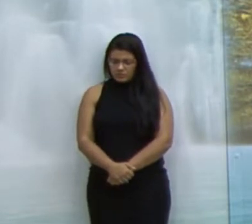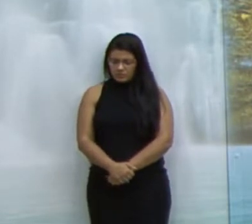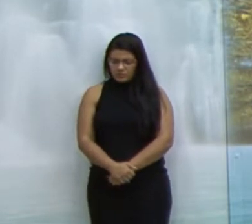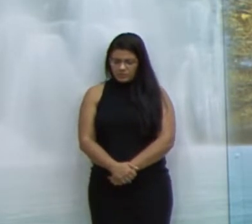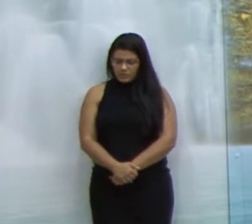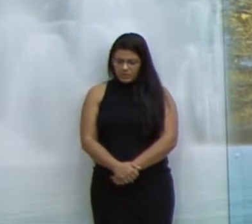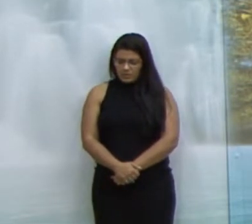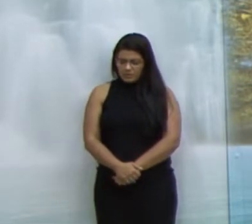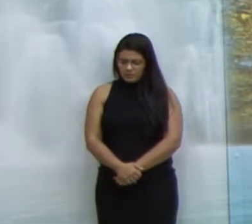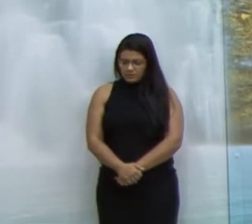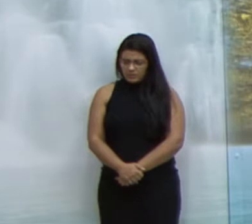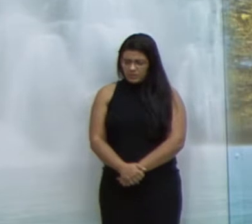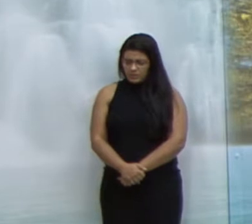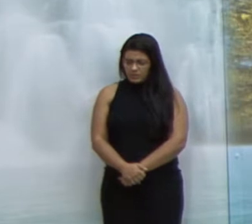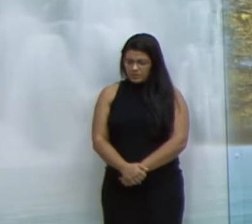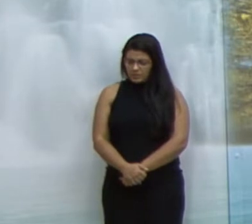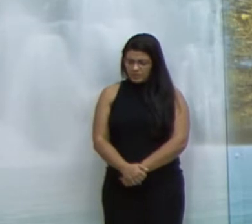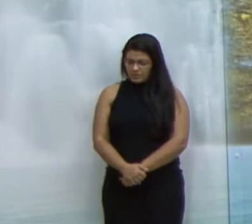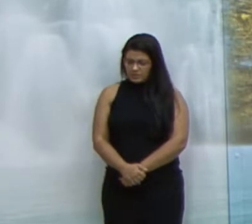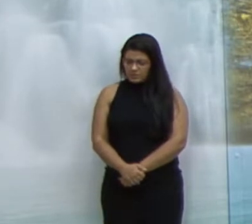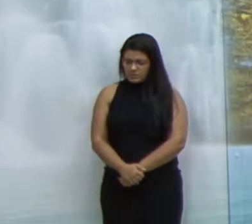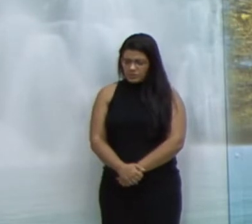dar o caminho.